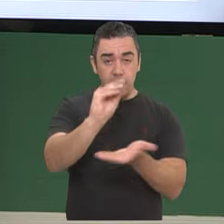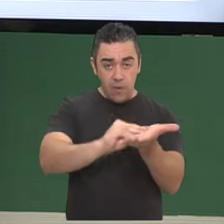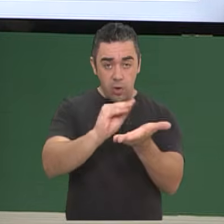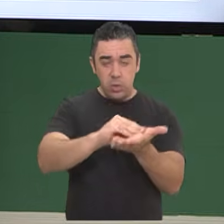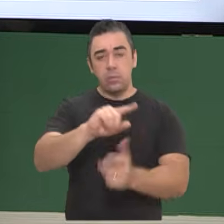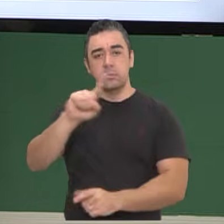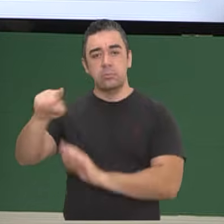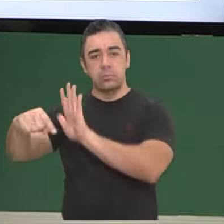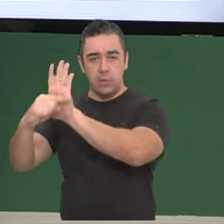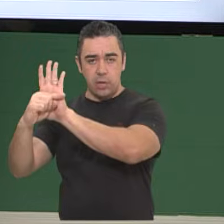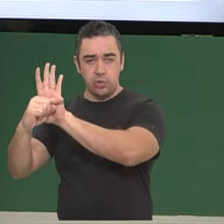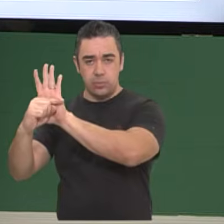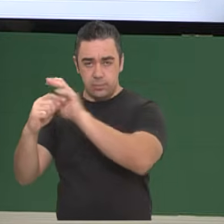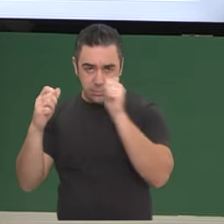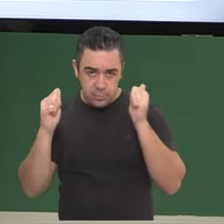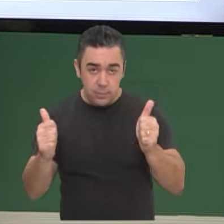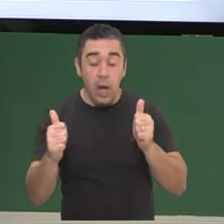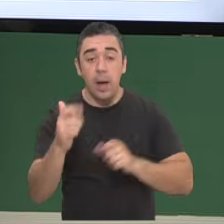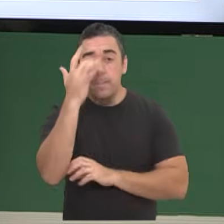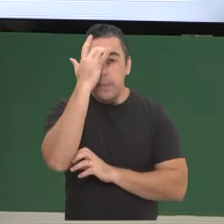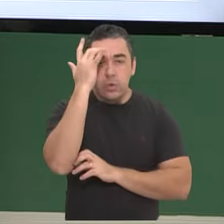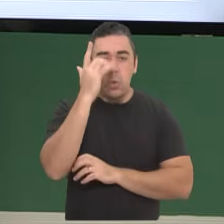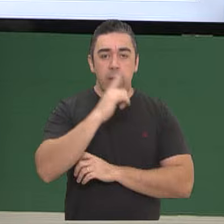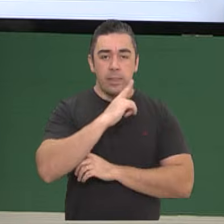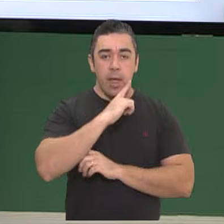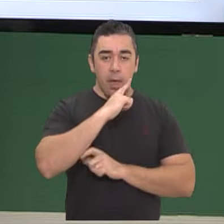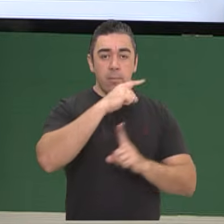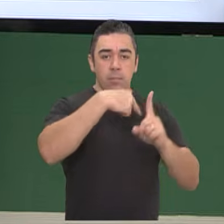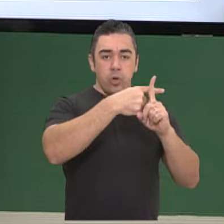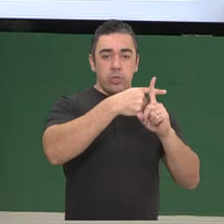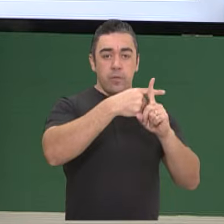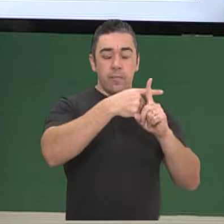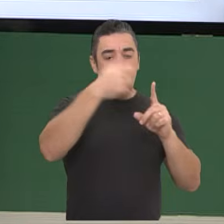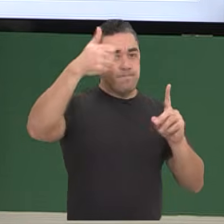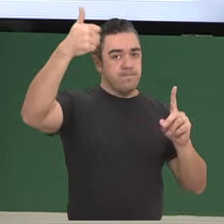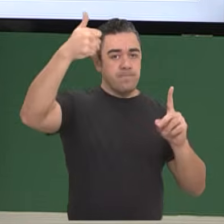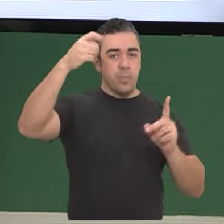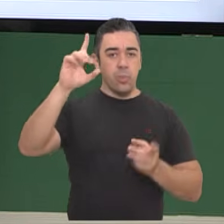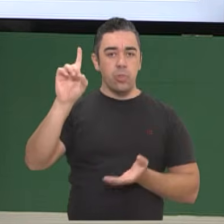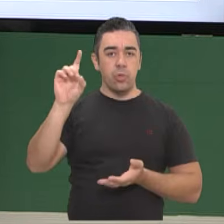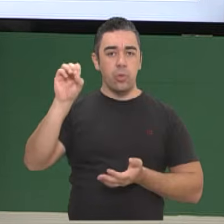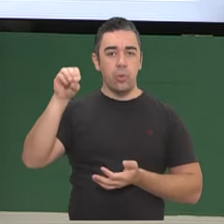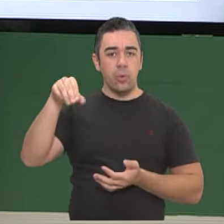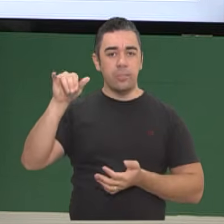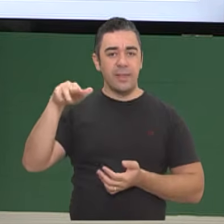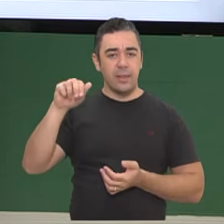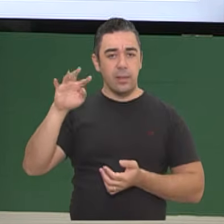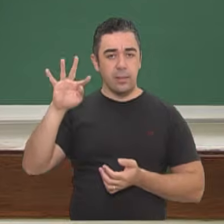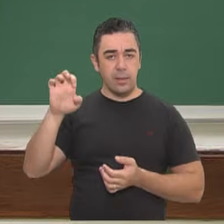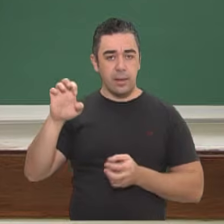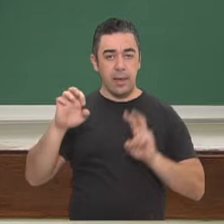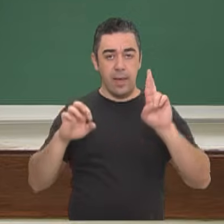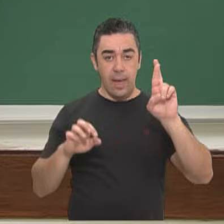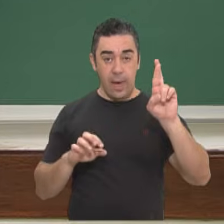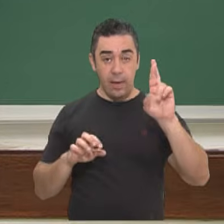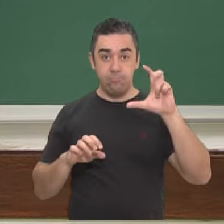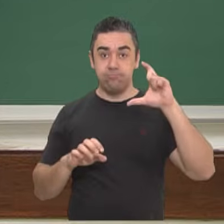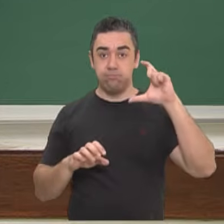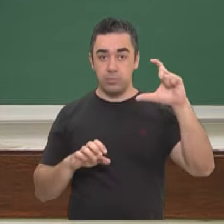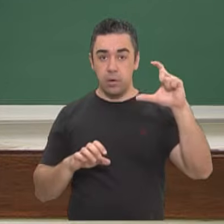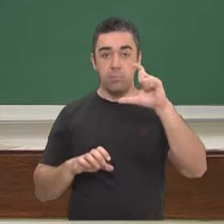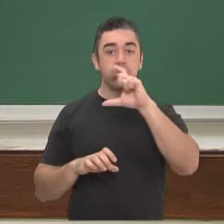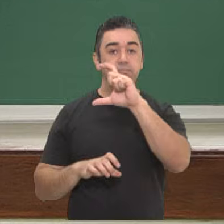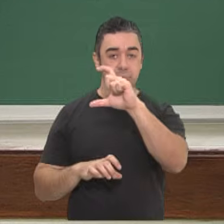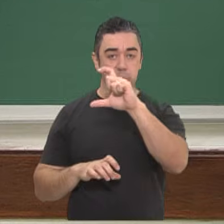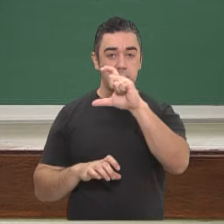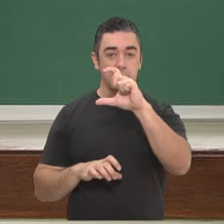tá? Quem tem é dominante, tá? Então, para quem tem o RH, a gente chama de Rzão nesse caso,